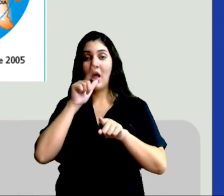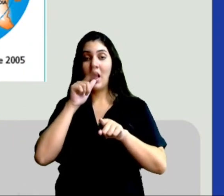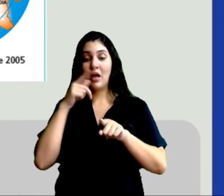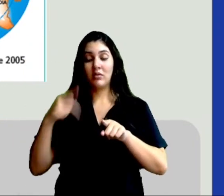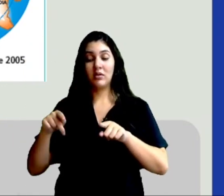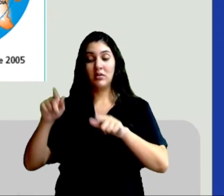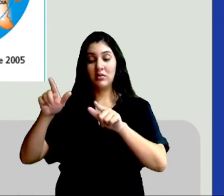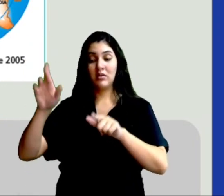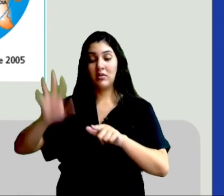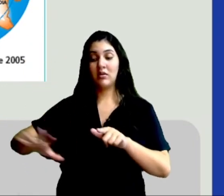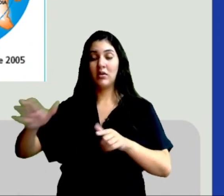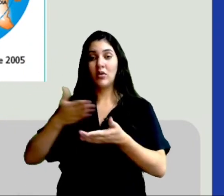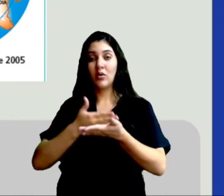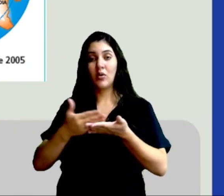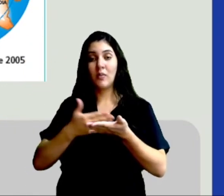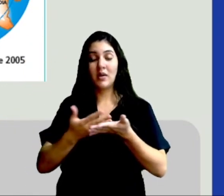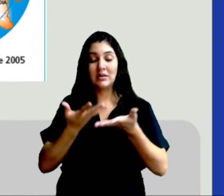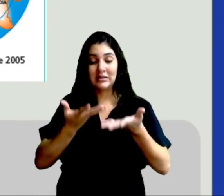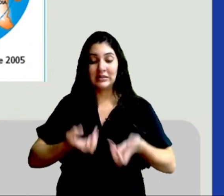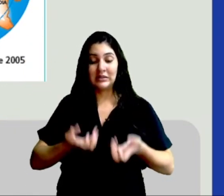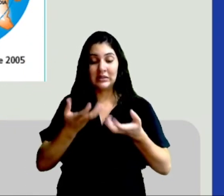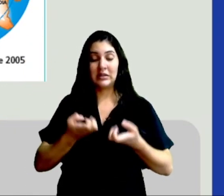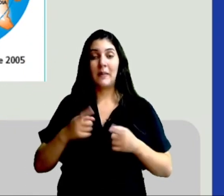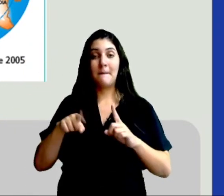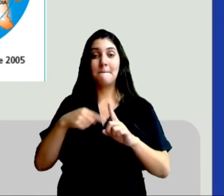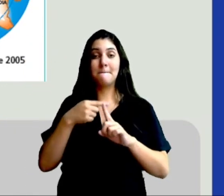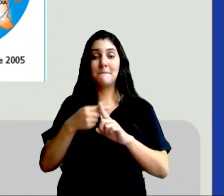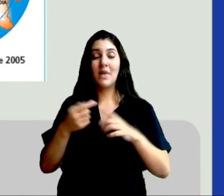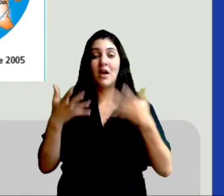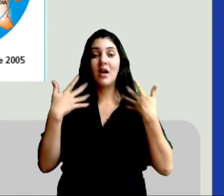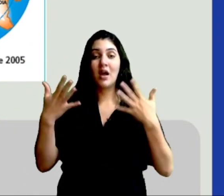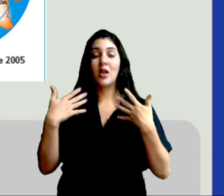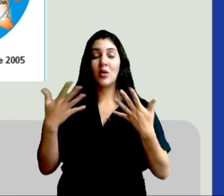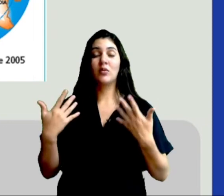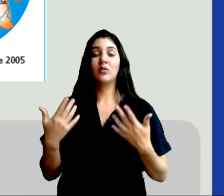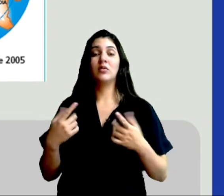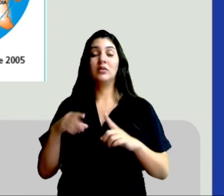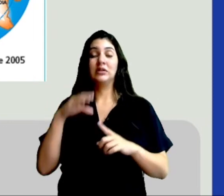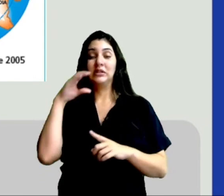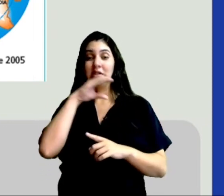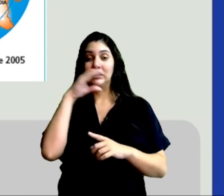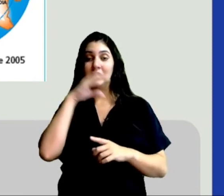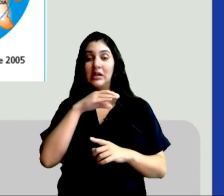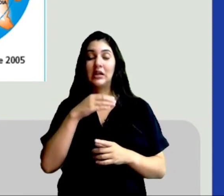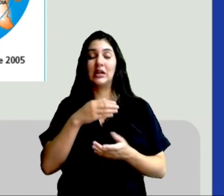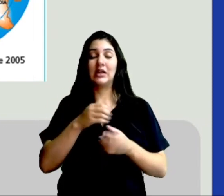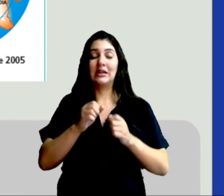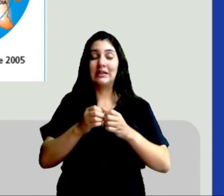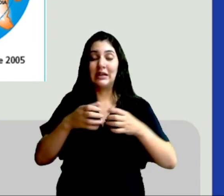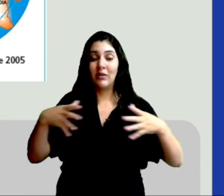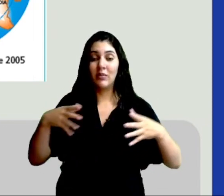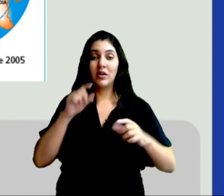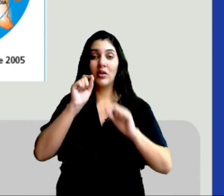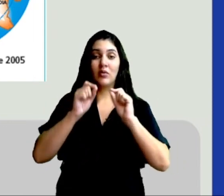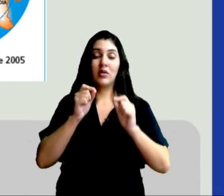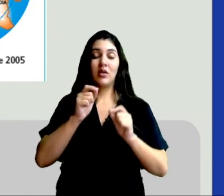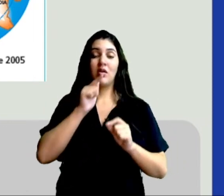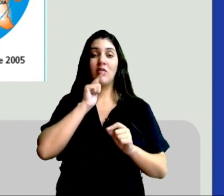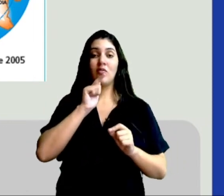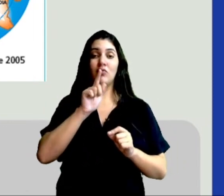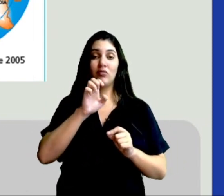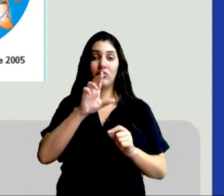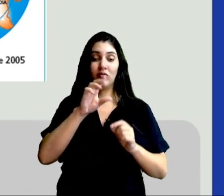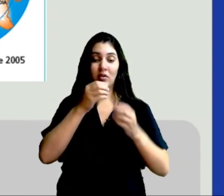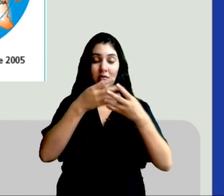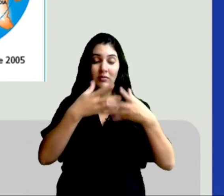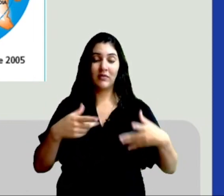região ela começa a absorver mais calor e fica mais quente, o que aumenta ainda mais o degelo, né? Então, e com isso vai